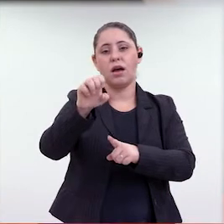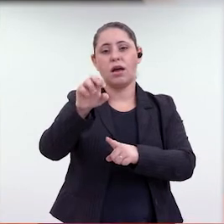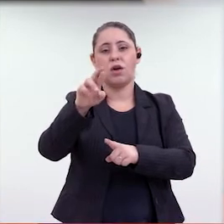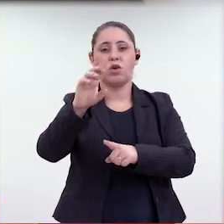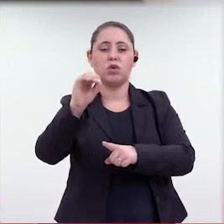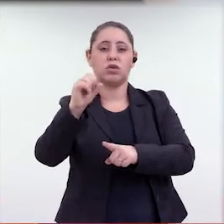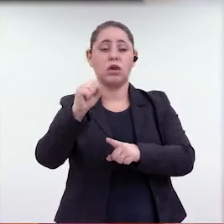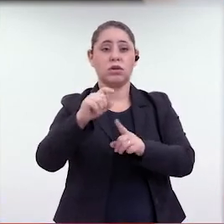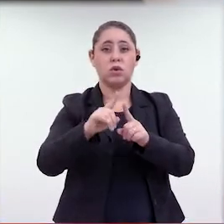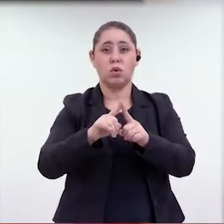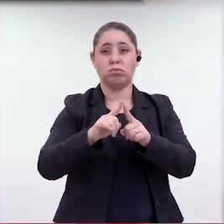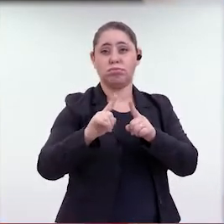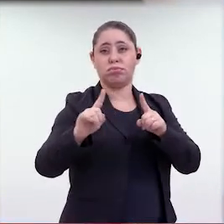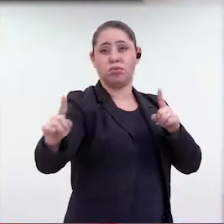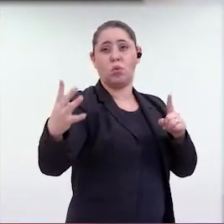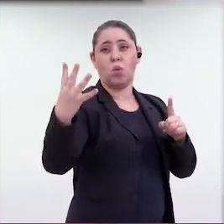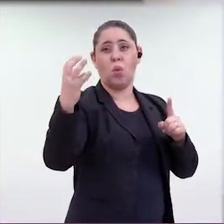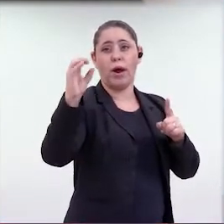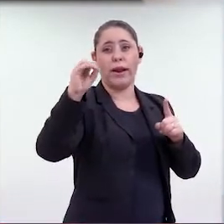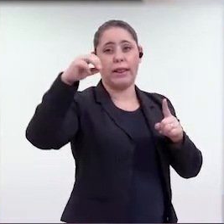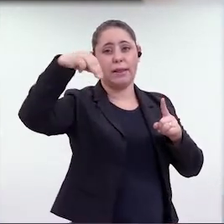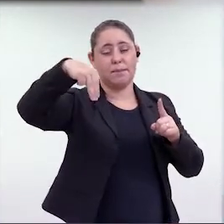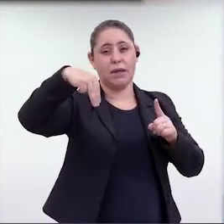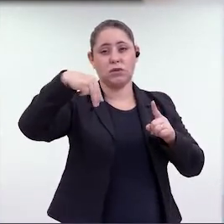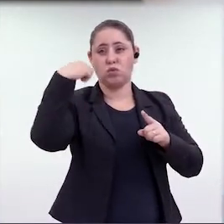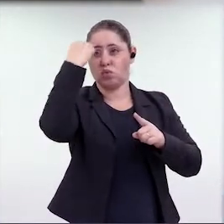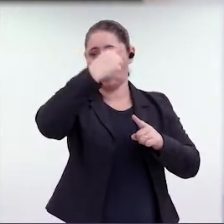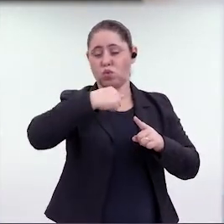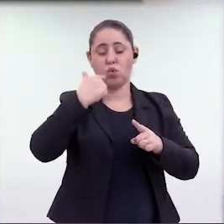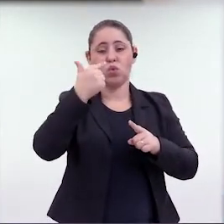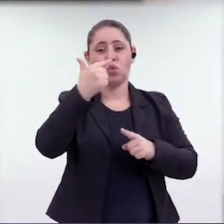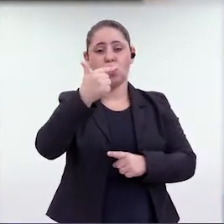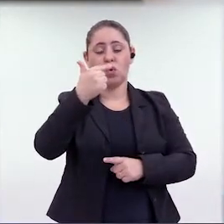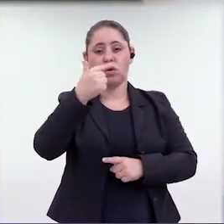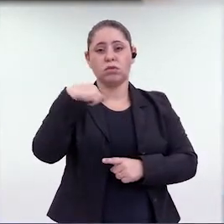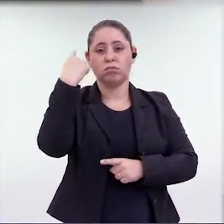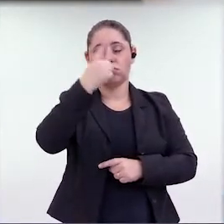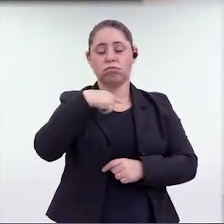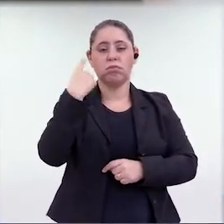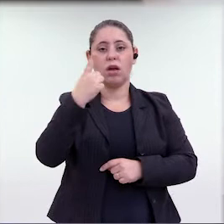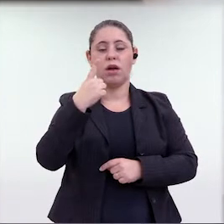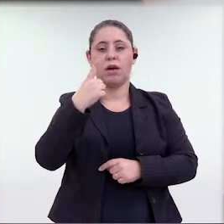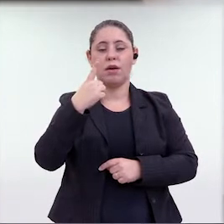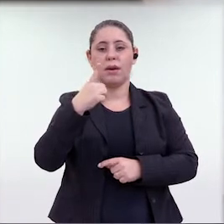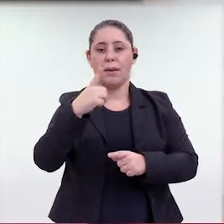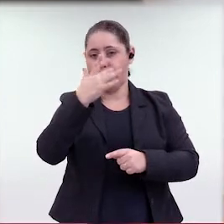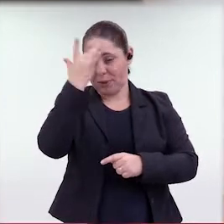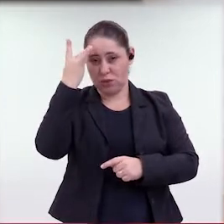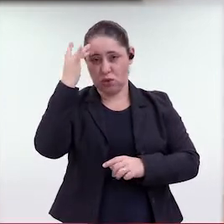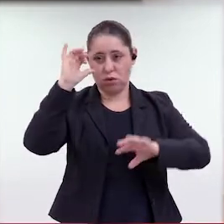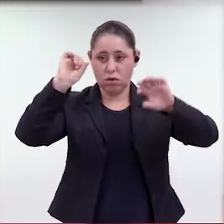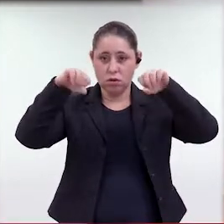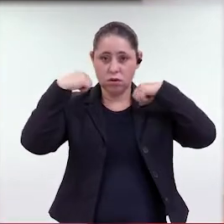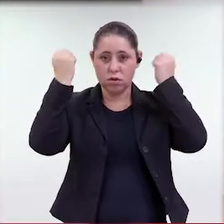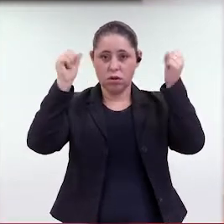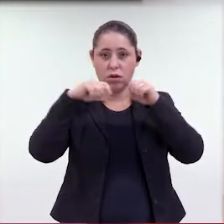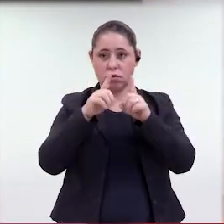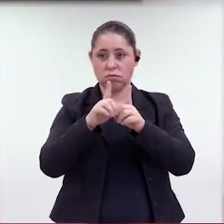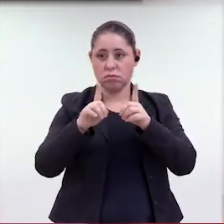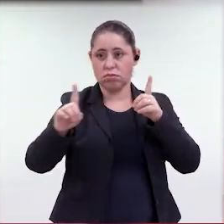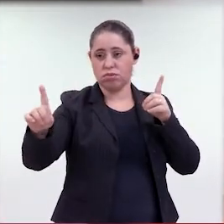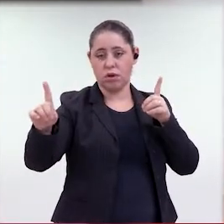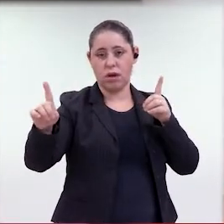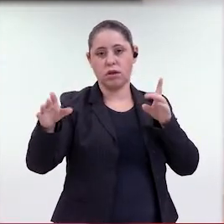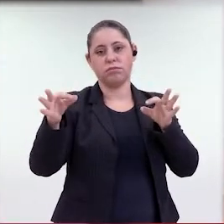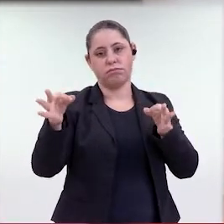metros e duram 2 horas e meia, mais ou menos, né? Até para a prática de exercício físico, as pessoas têm que manter uma distância